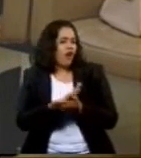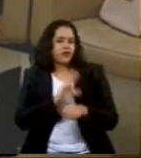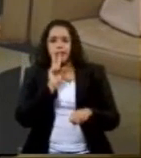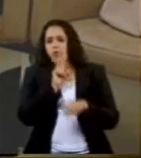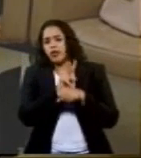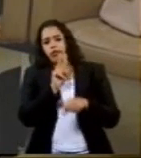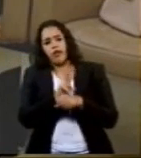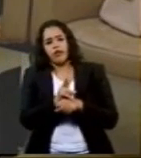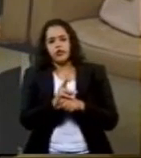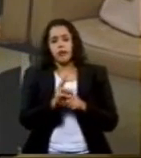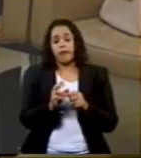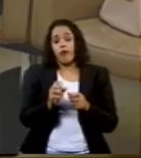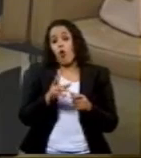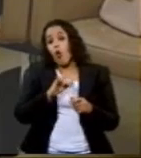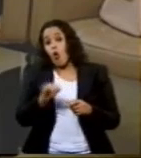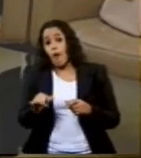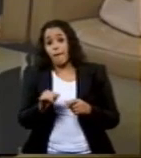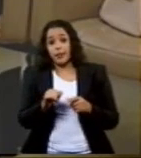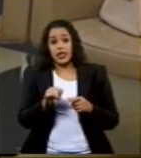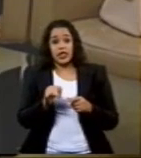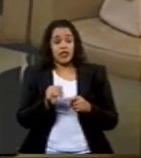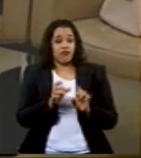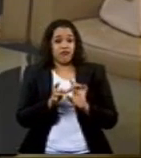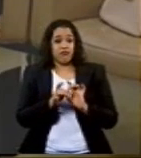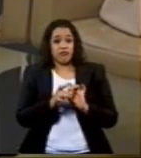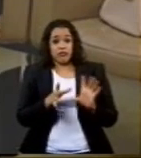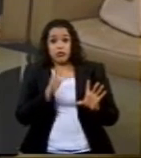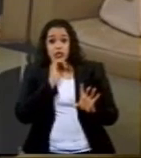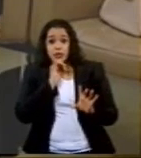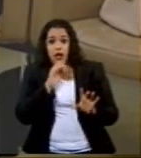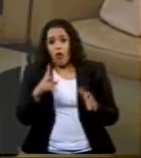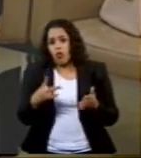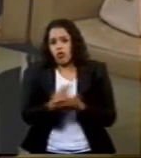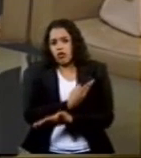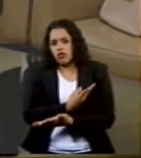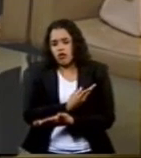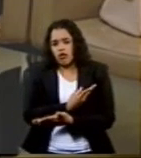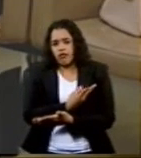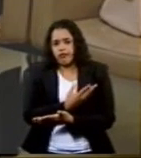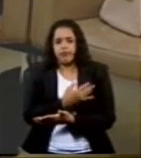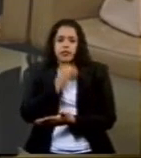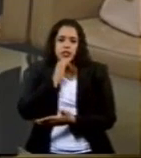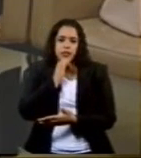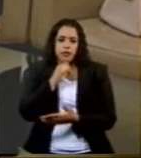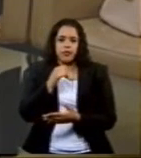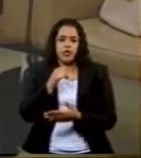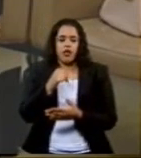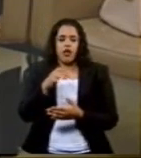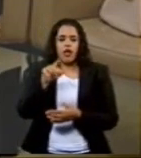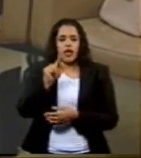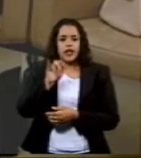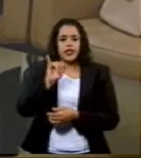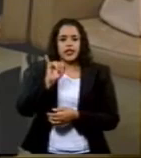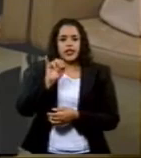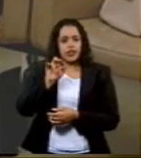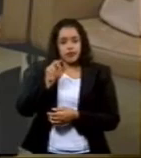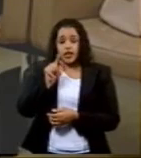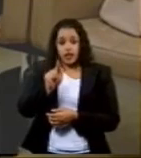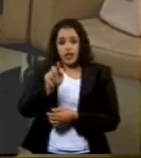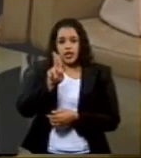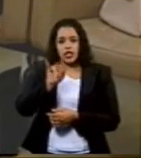Nada pode impedir um acontecimento, uma outra fatalidade, como a quebra de um guindaste, como